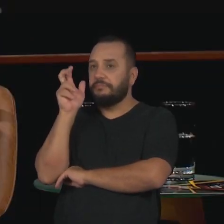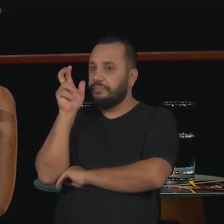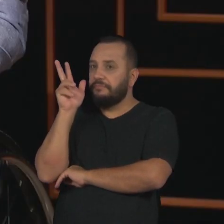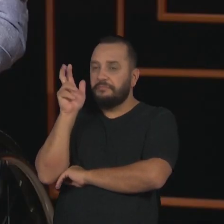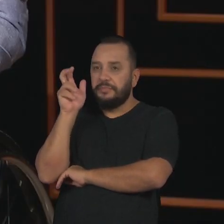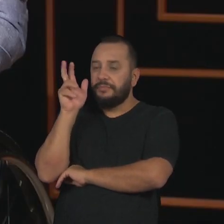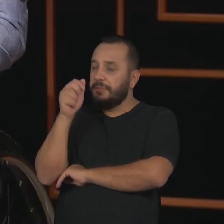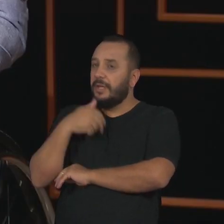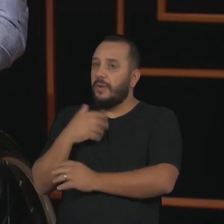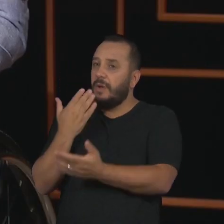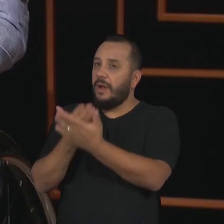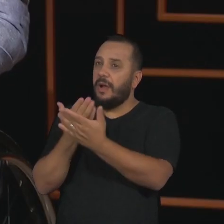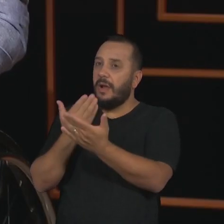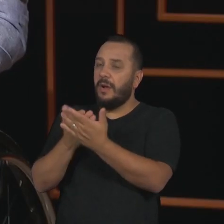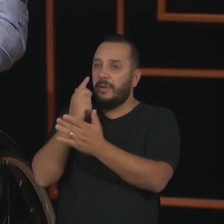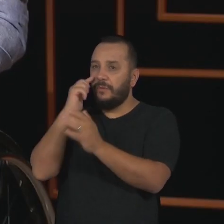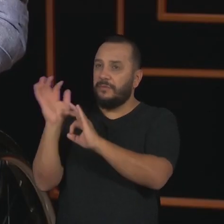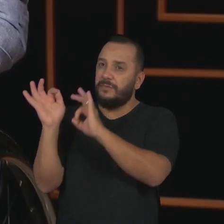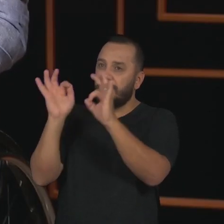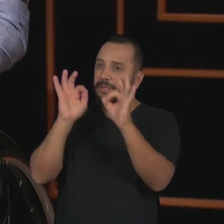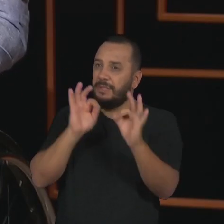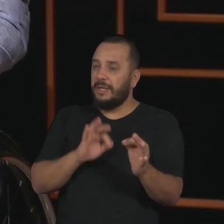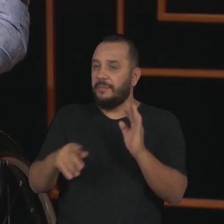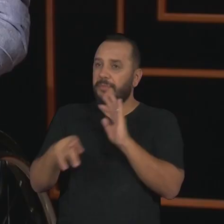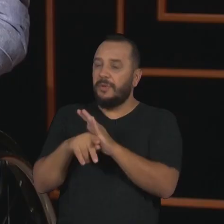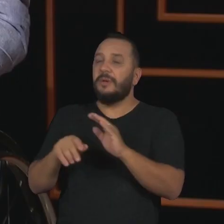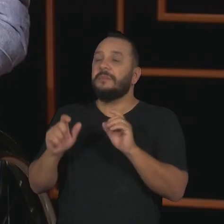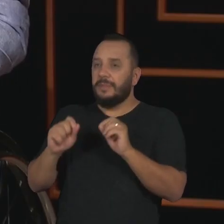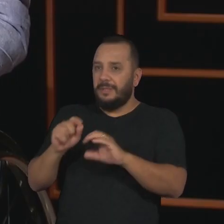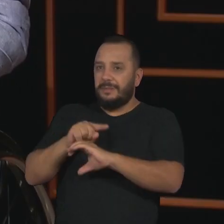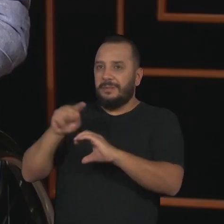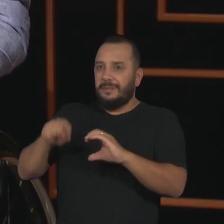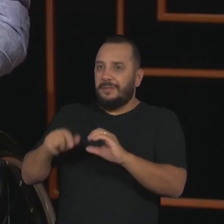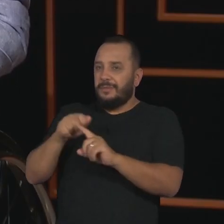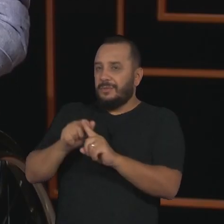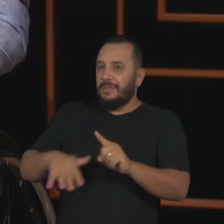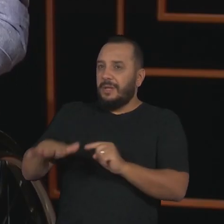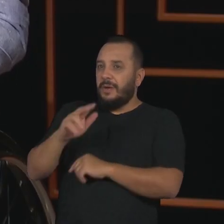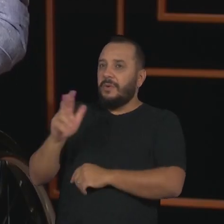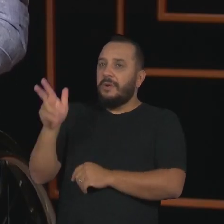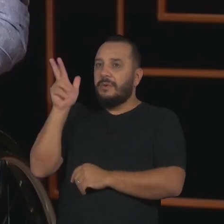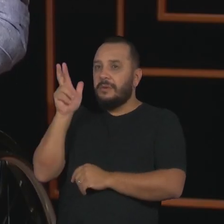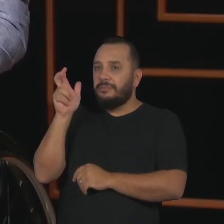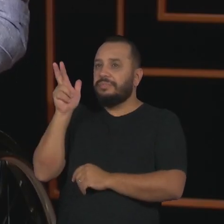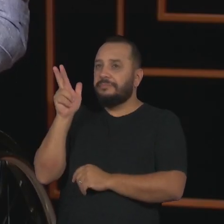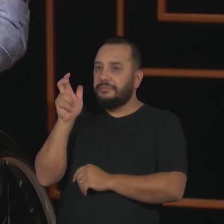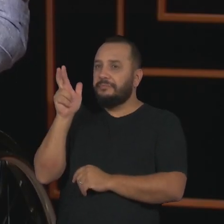Então, eu assistia às aulas de ciências sociais, fazia o